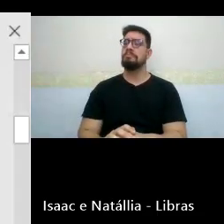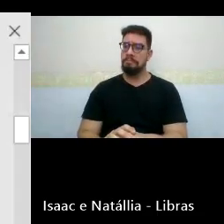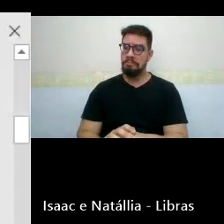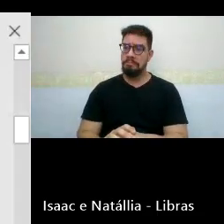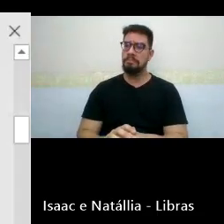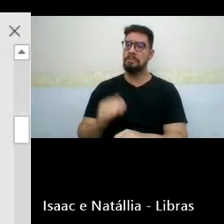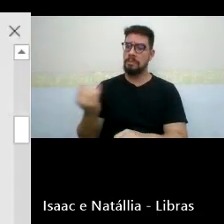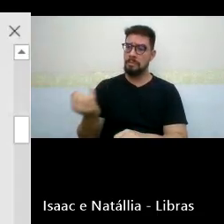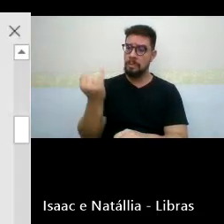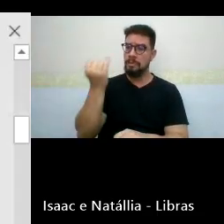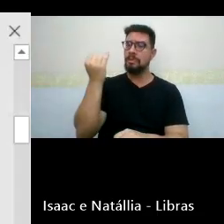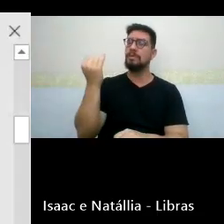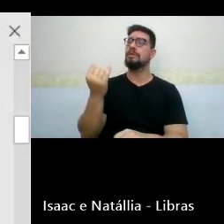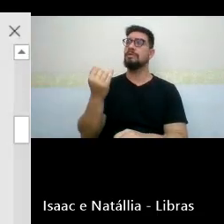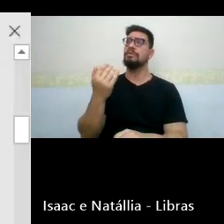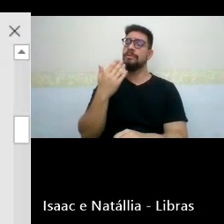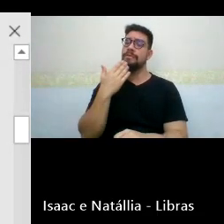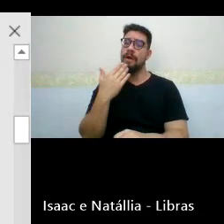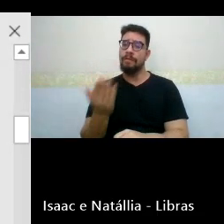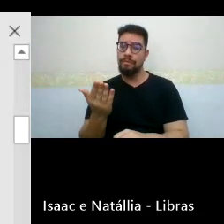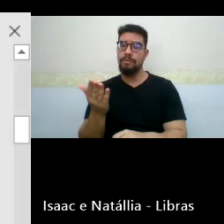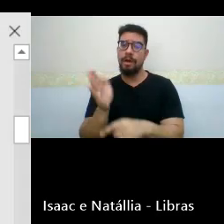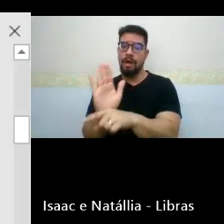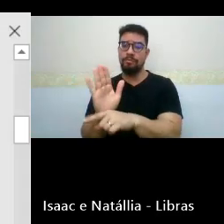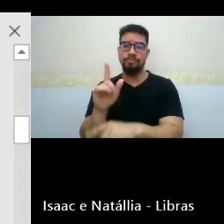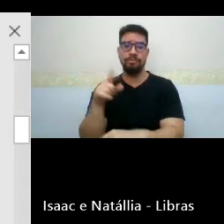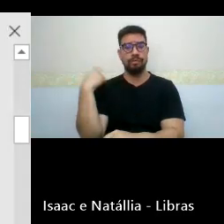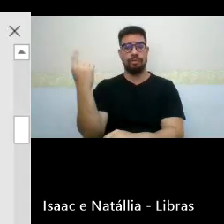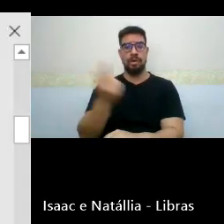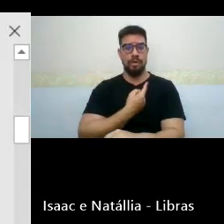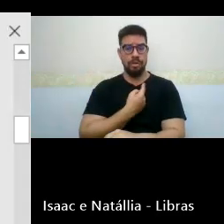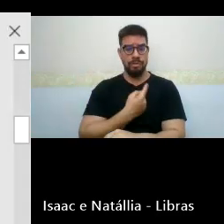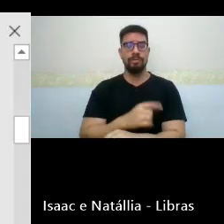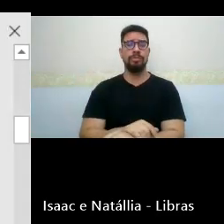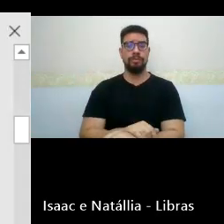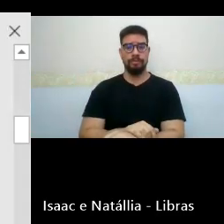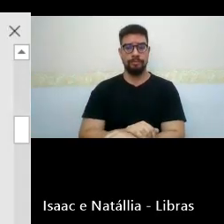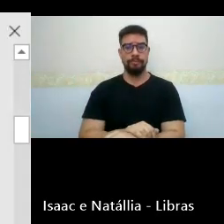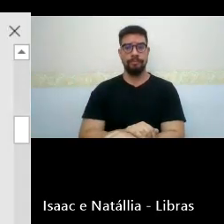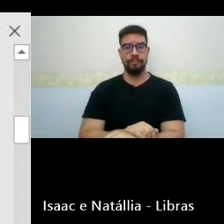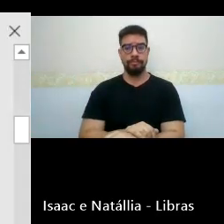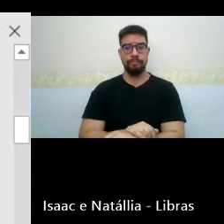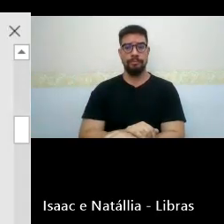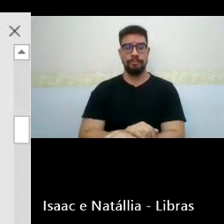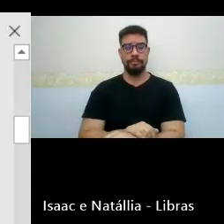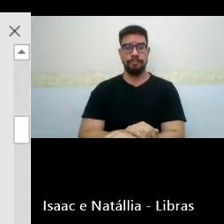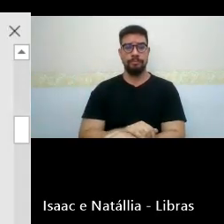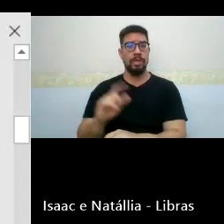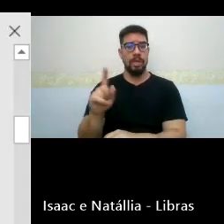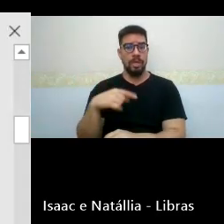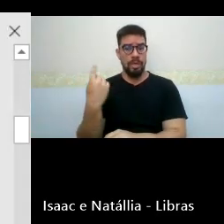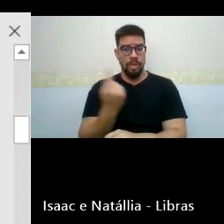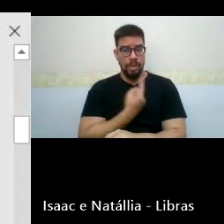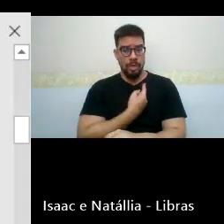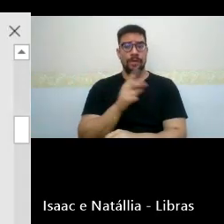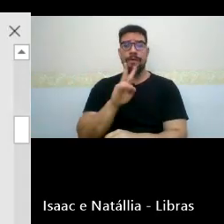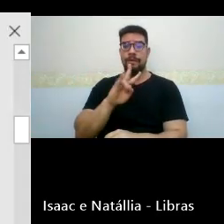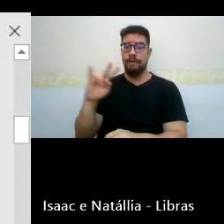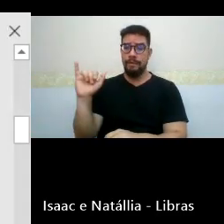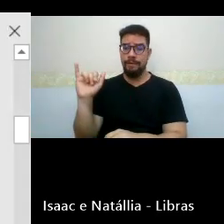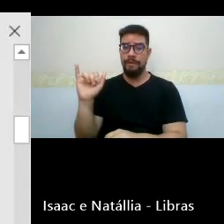favorável para nós todos, né? É, nós iremos fazer nosso encontro